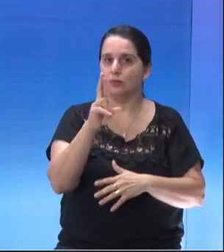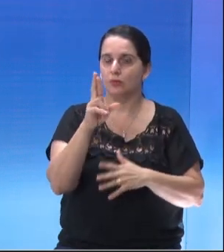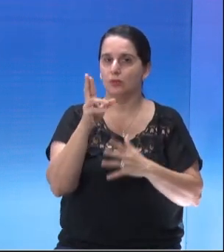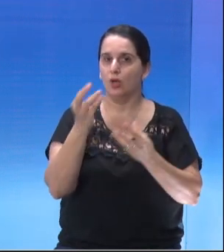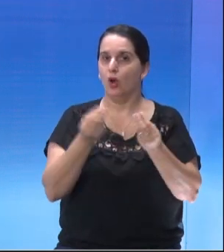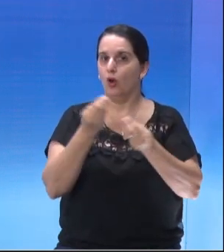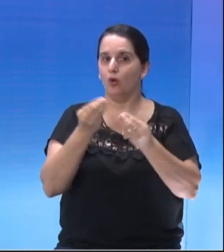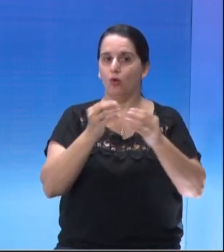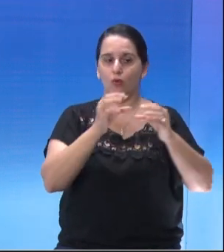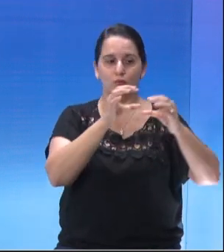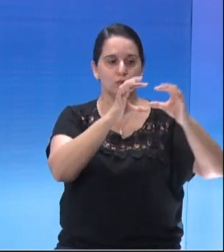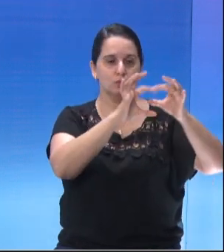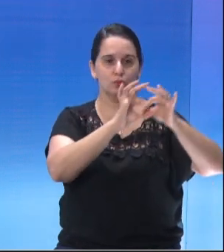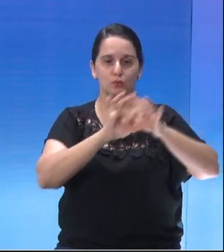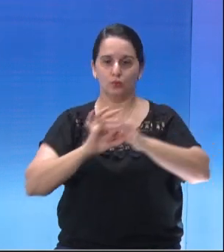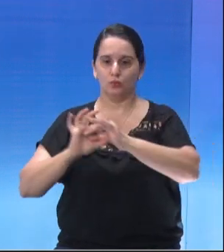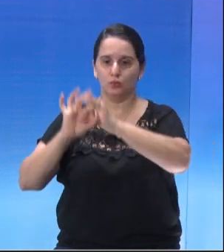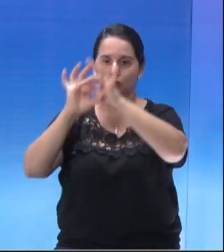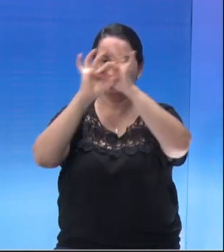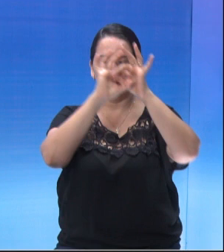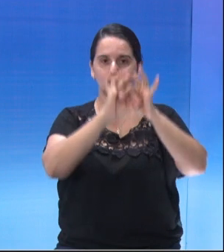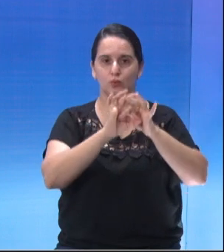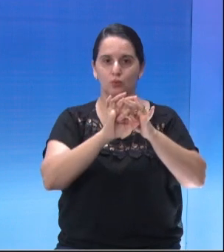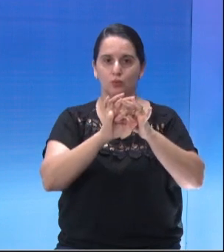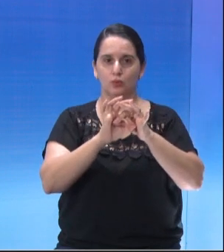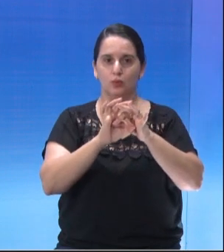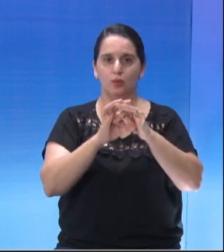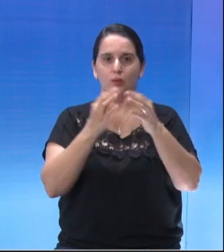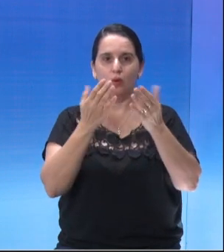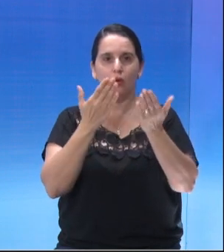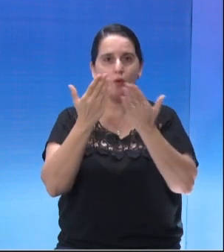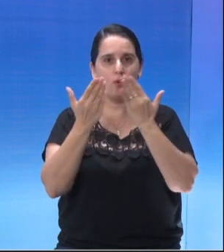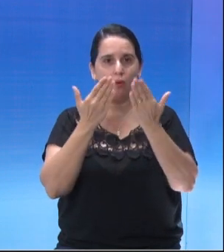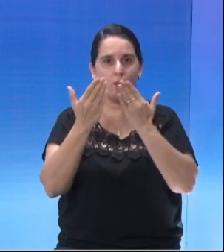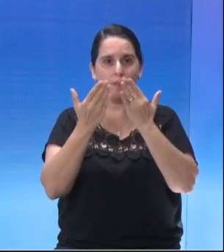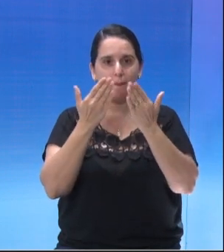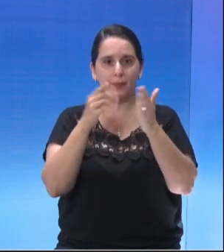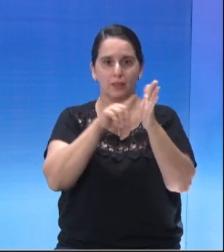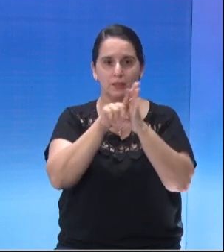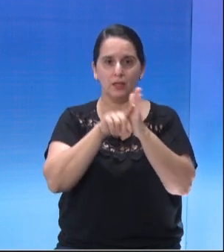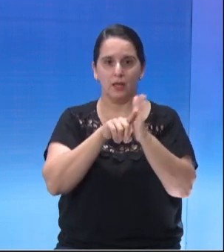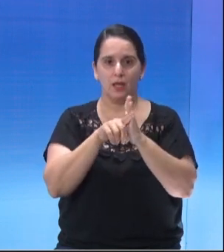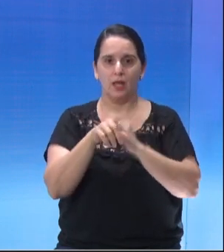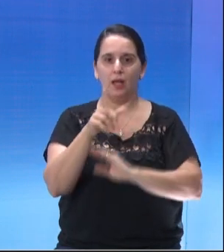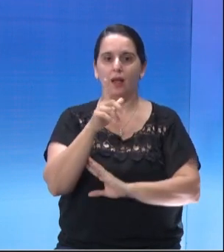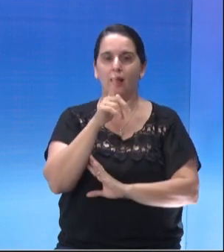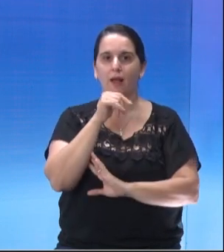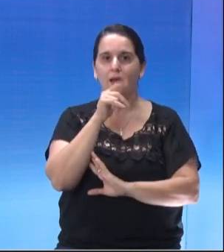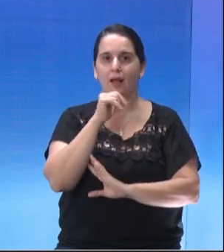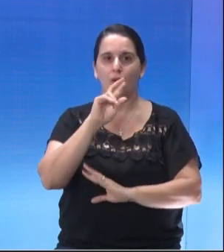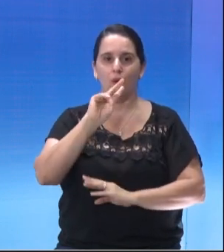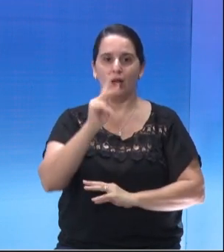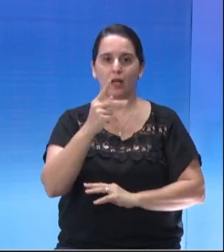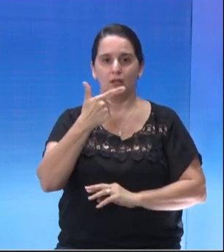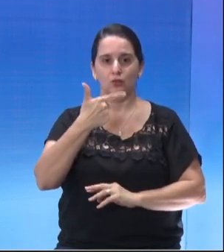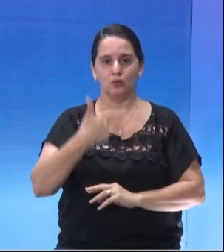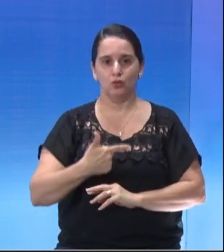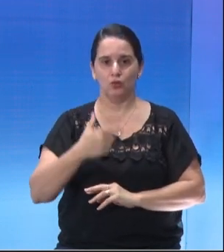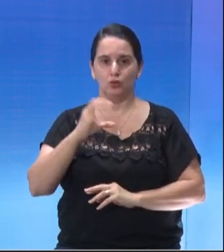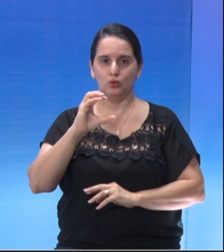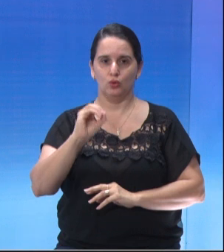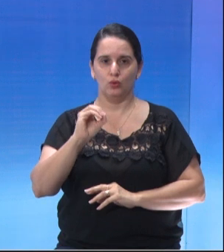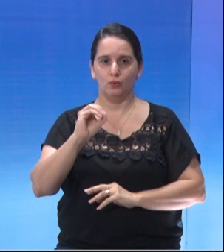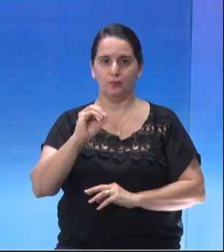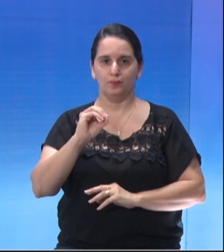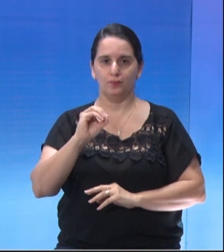compreender essas interações, essas ligações, nós vamos fazer uma breve análise da molécula de água. Como nós sabemos,